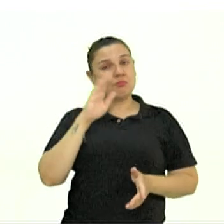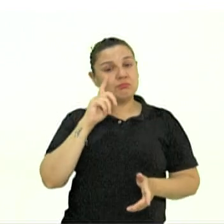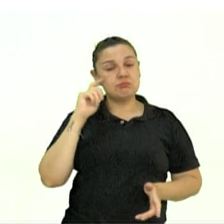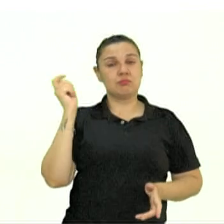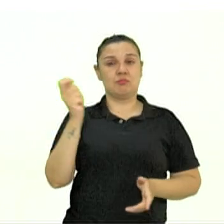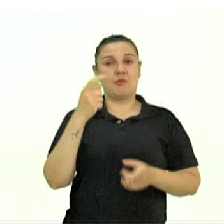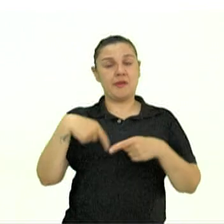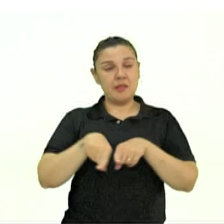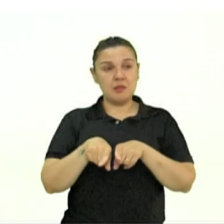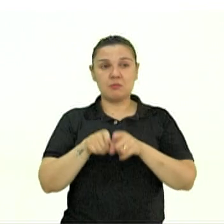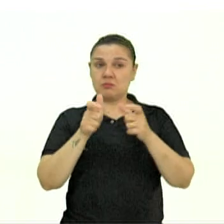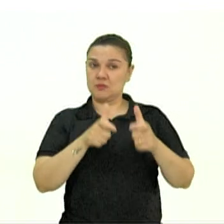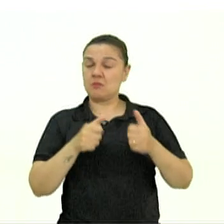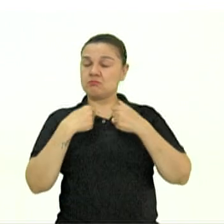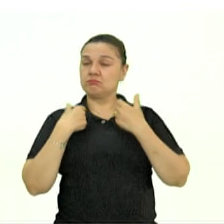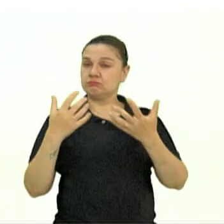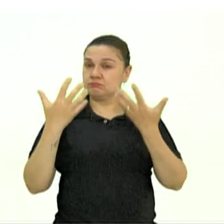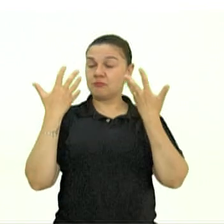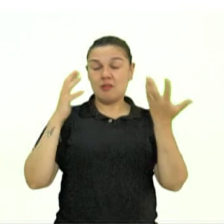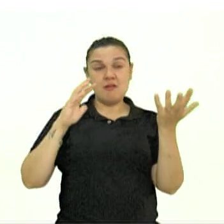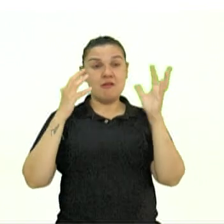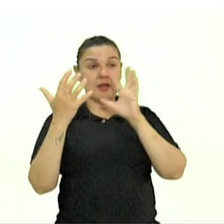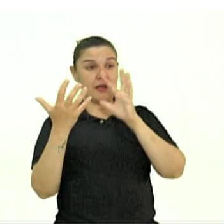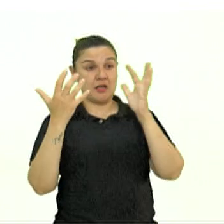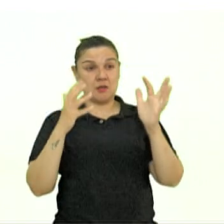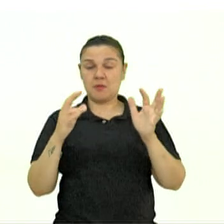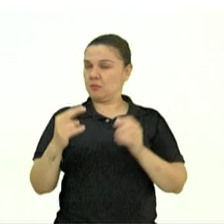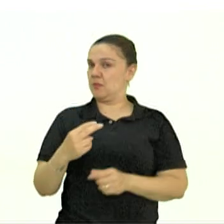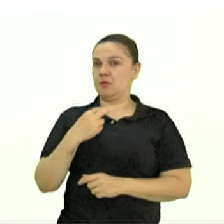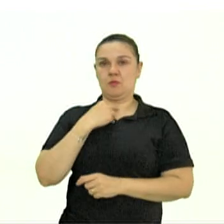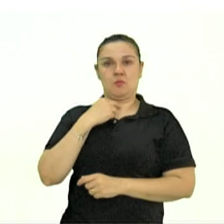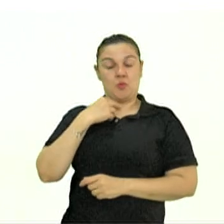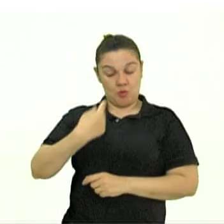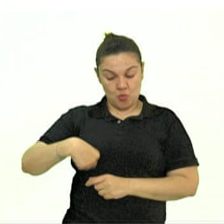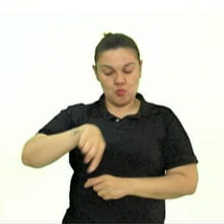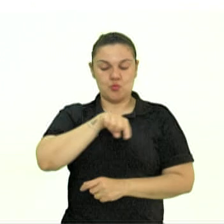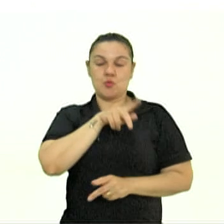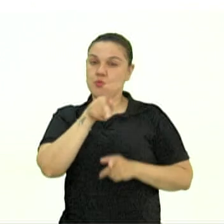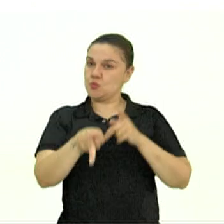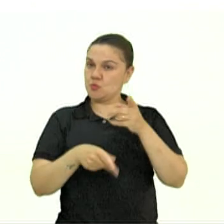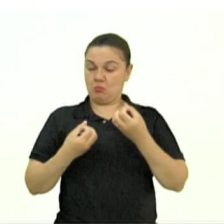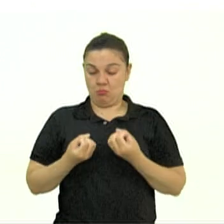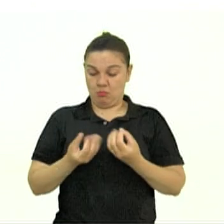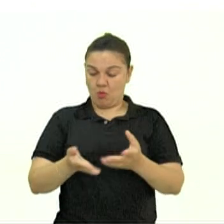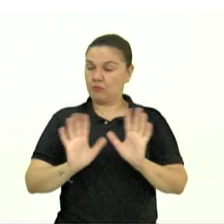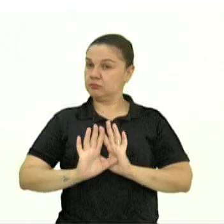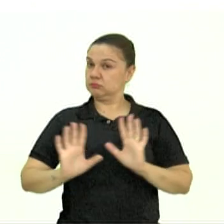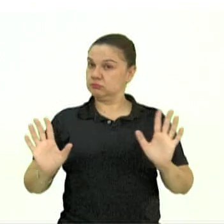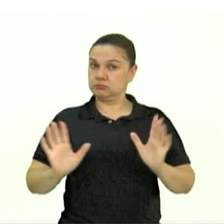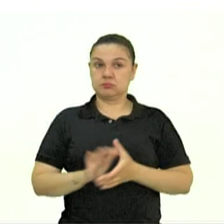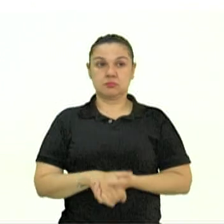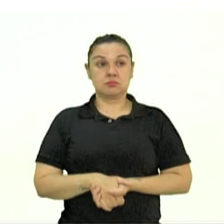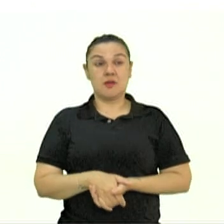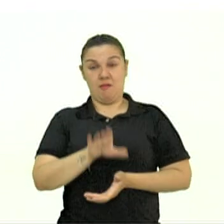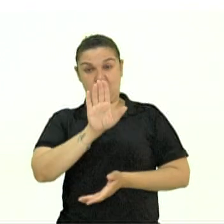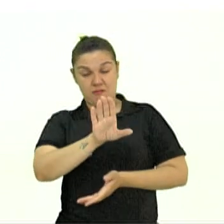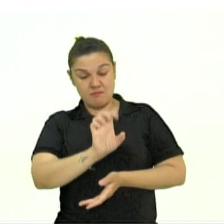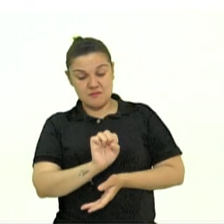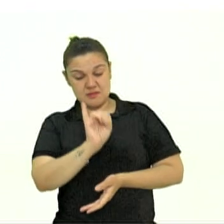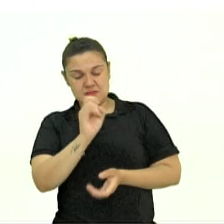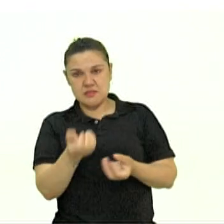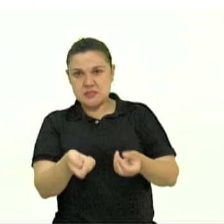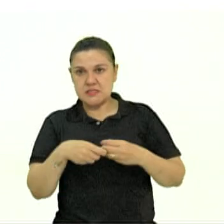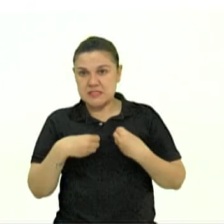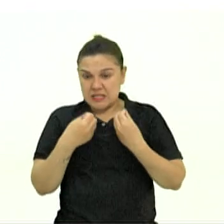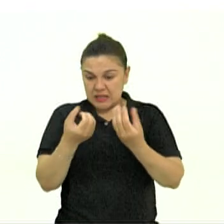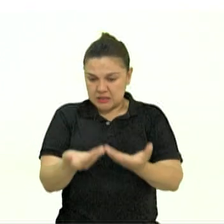por estes vastos climas, porém, não pode dar-lhes os nossos povos. E ainda no caso que pudesse dá-los, eu